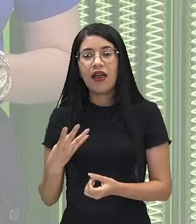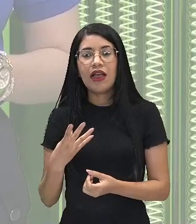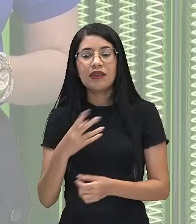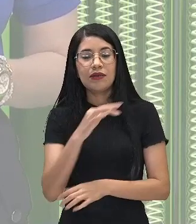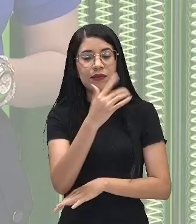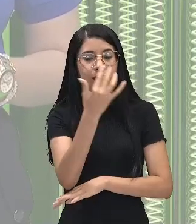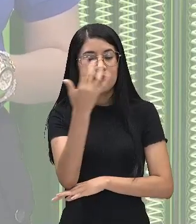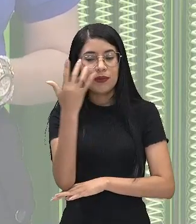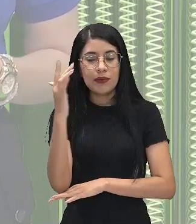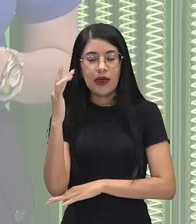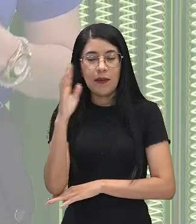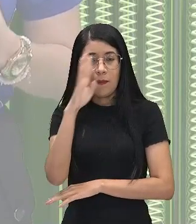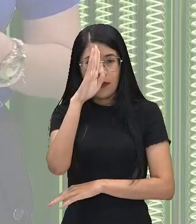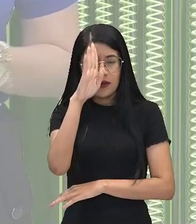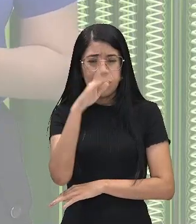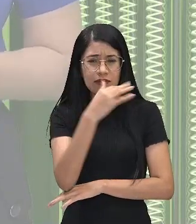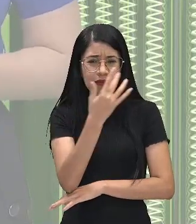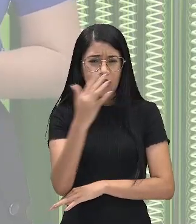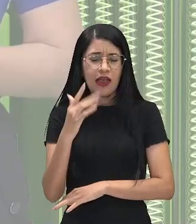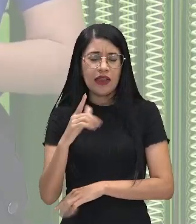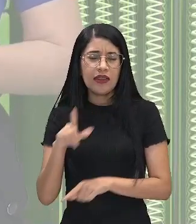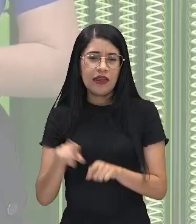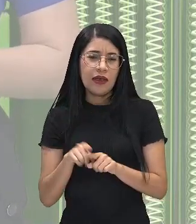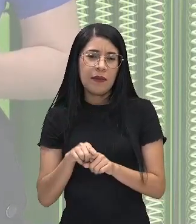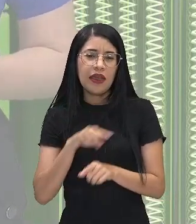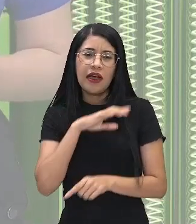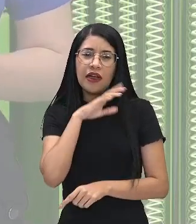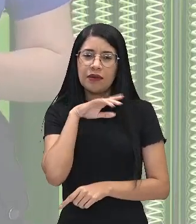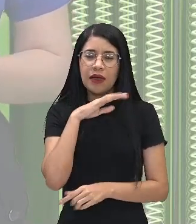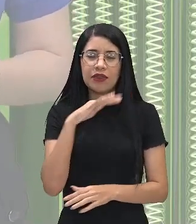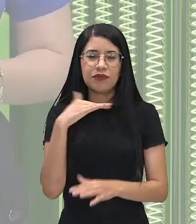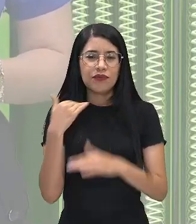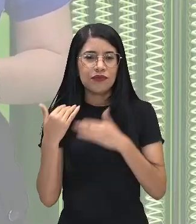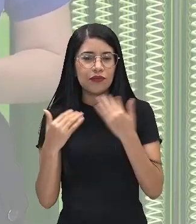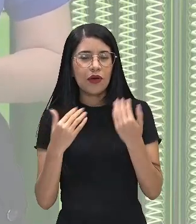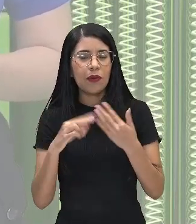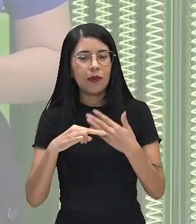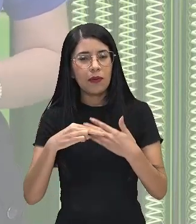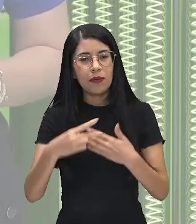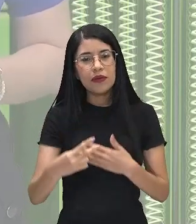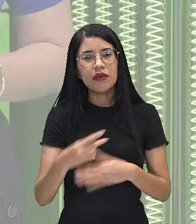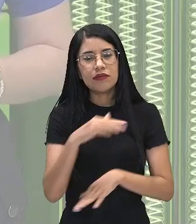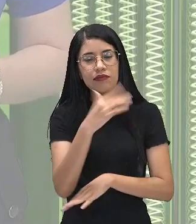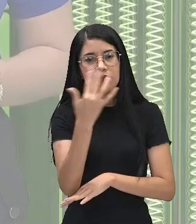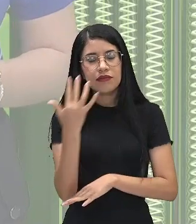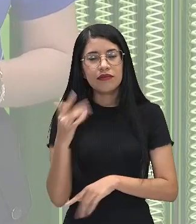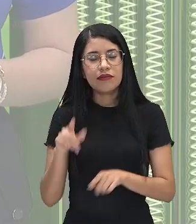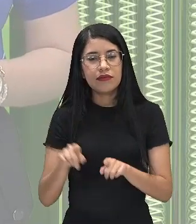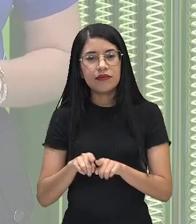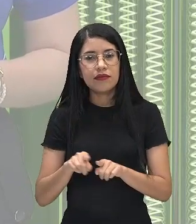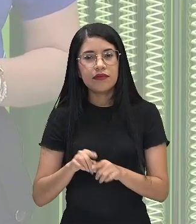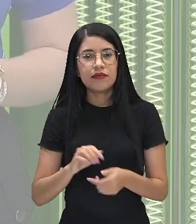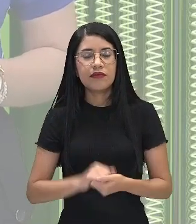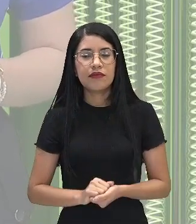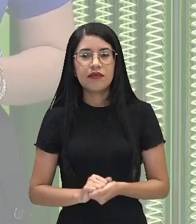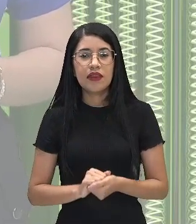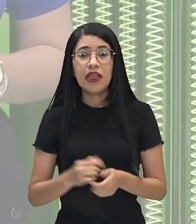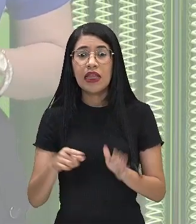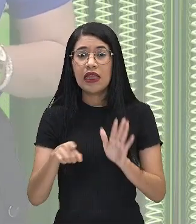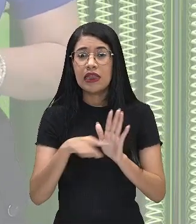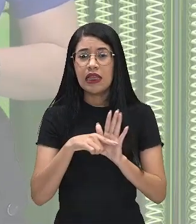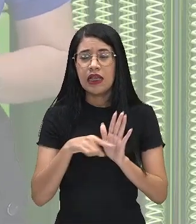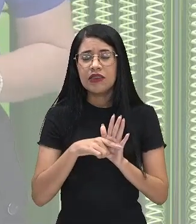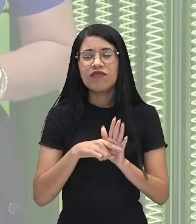flora, principalmente, né, e também animais que morreram por consequência desses incêndios. Impactos negativos também